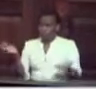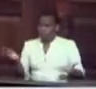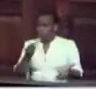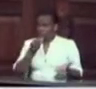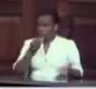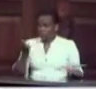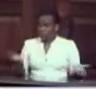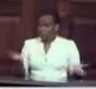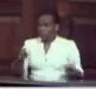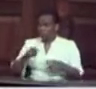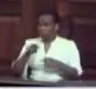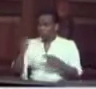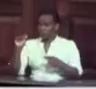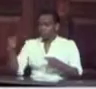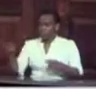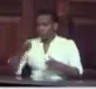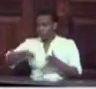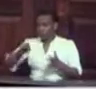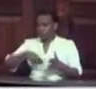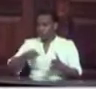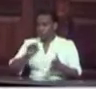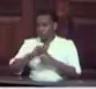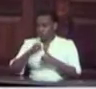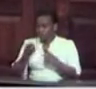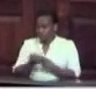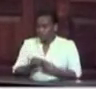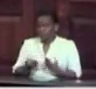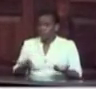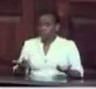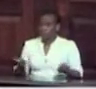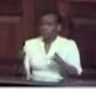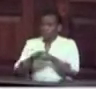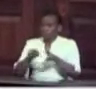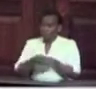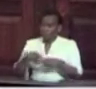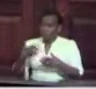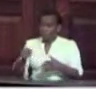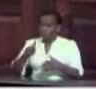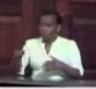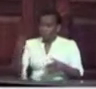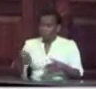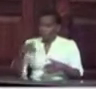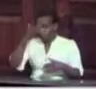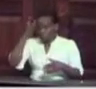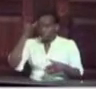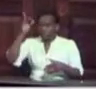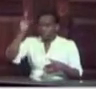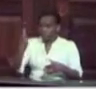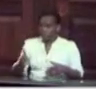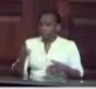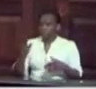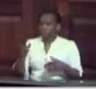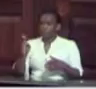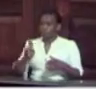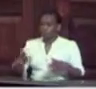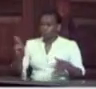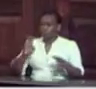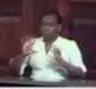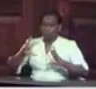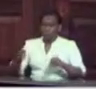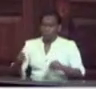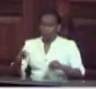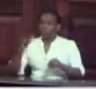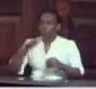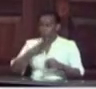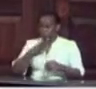maior, que o corte social, evidentemente, anula a perspectiva do direito universal ao bilhete único. Eu reconheço que é um bom debate a